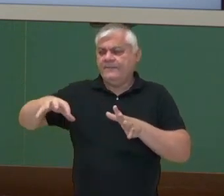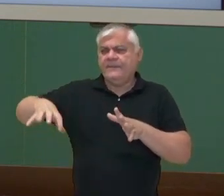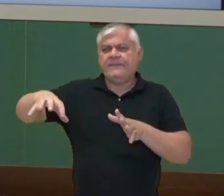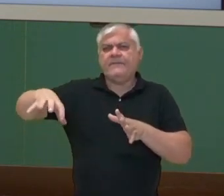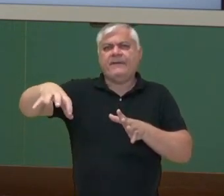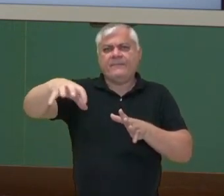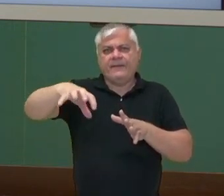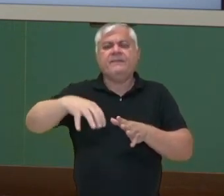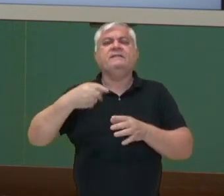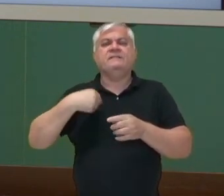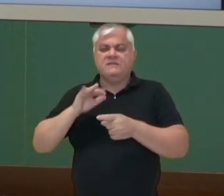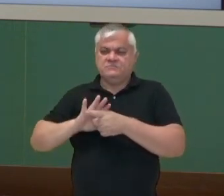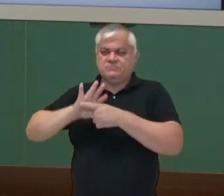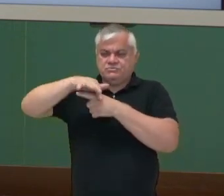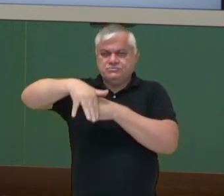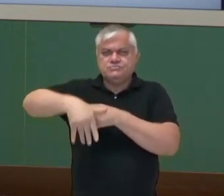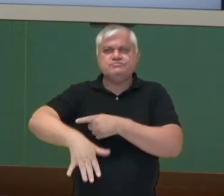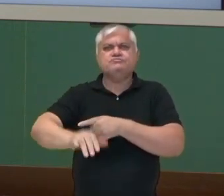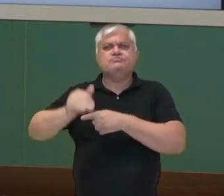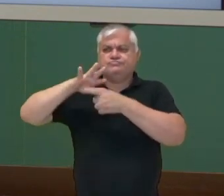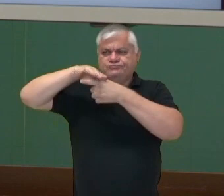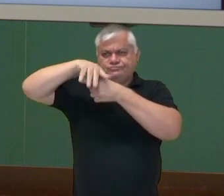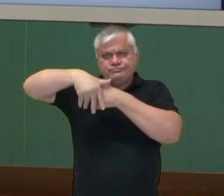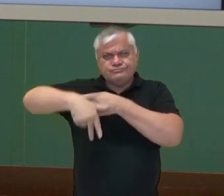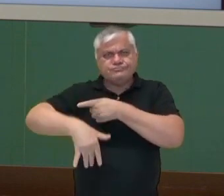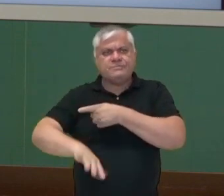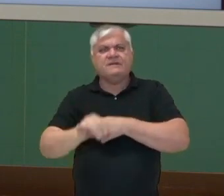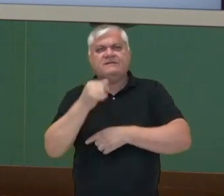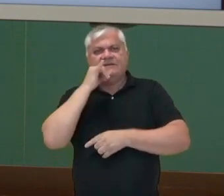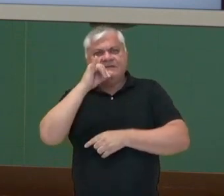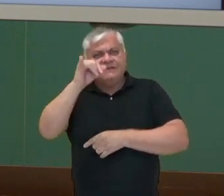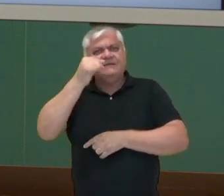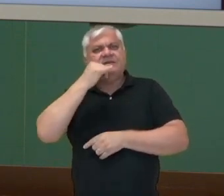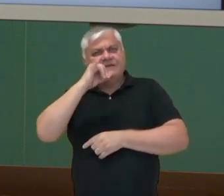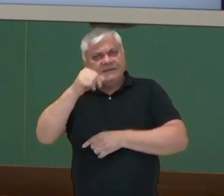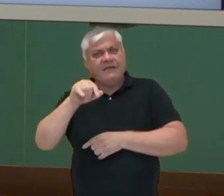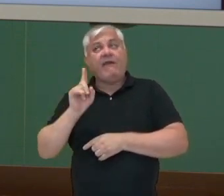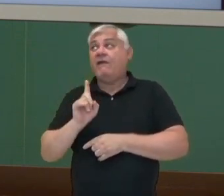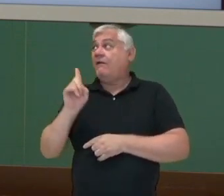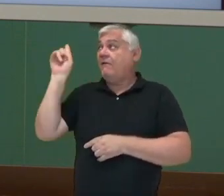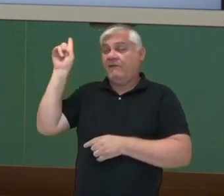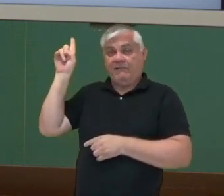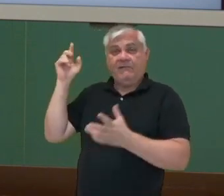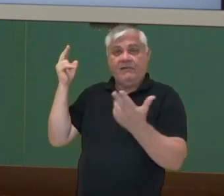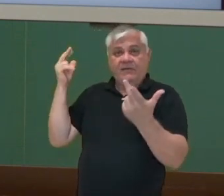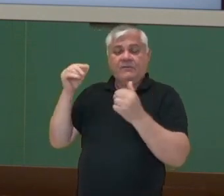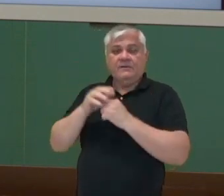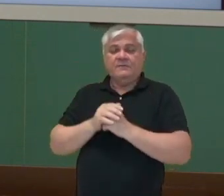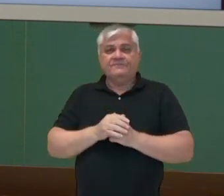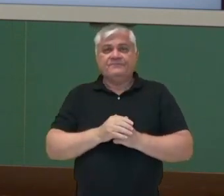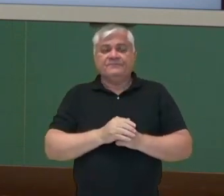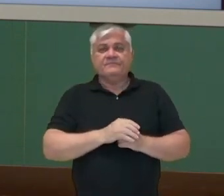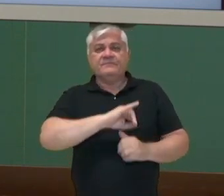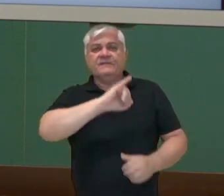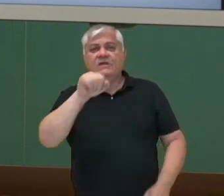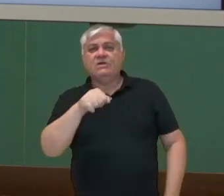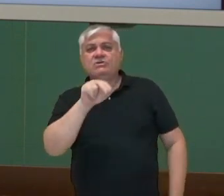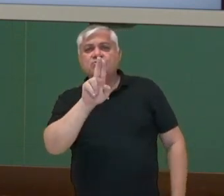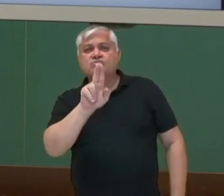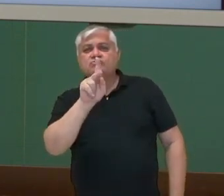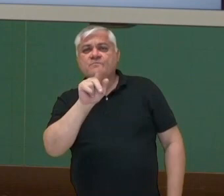importantes usinas hidrelétricas, como nós temos aqui na nossa imagem, né, como a de Jupiá e Ilha